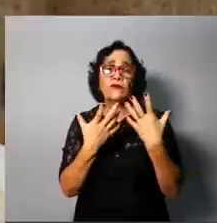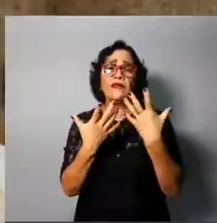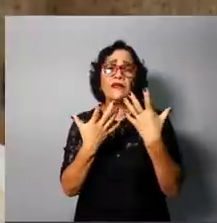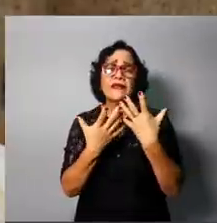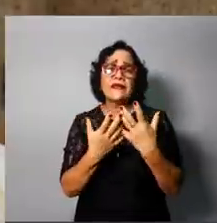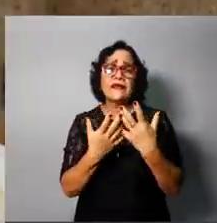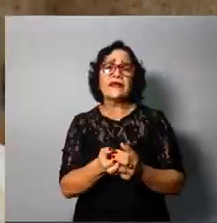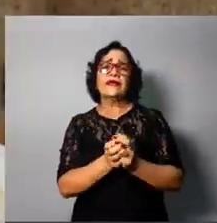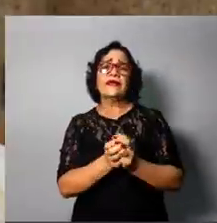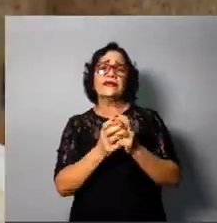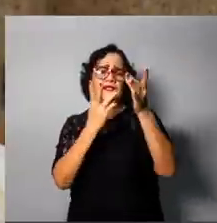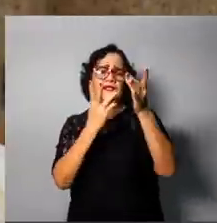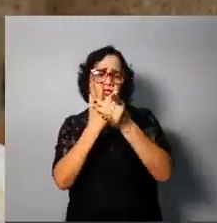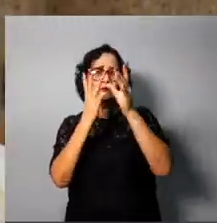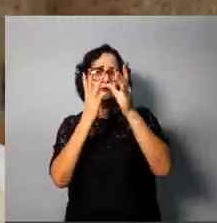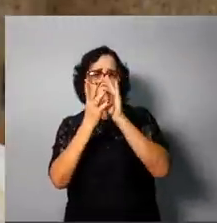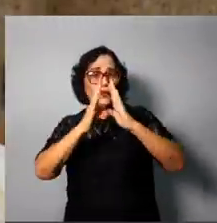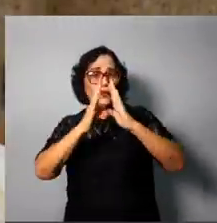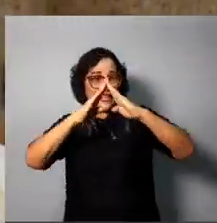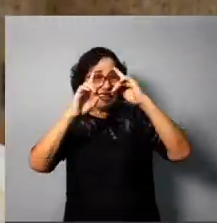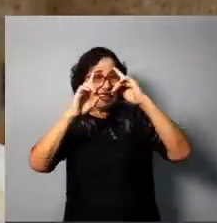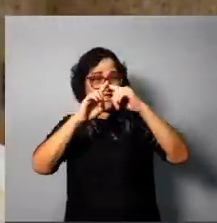esta esposa.